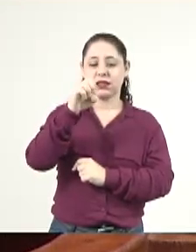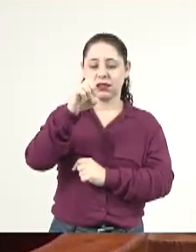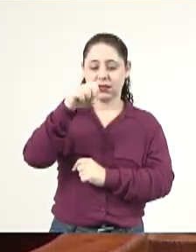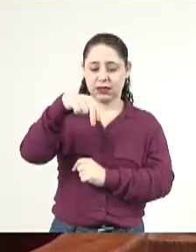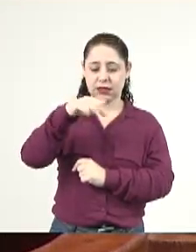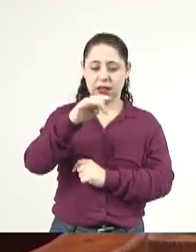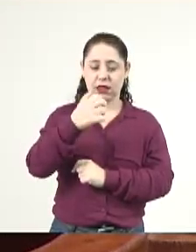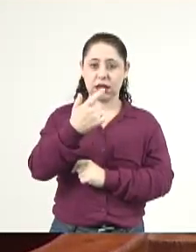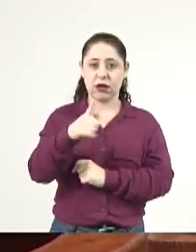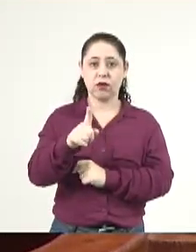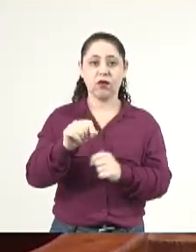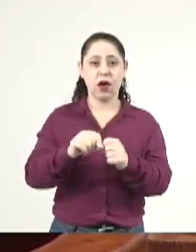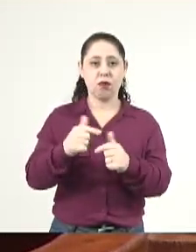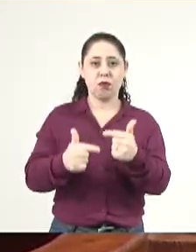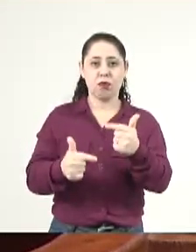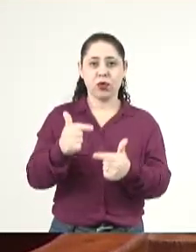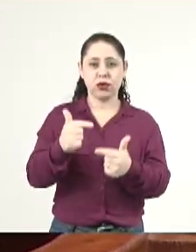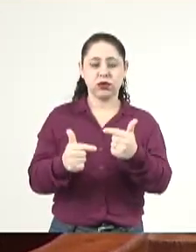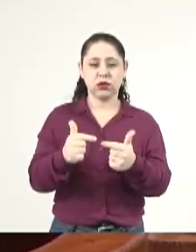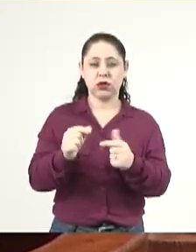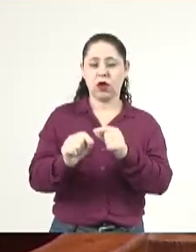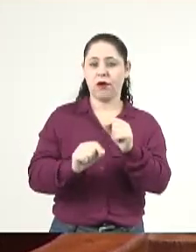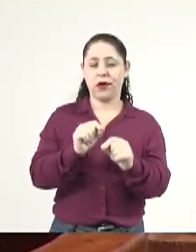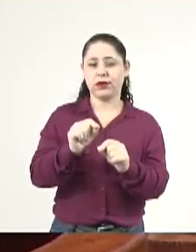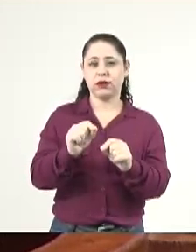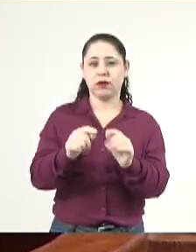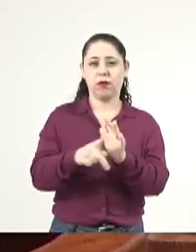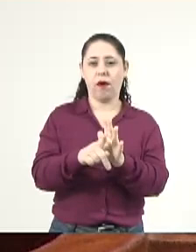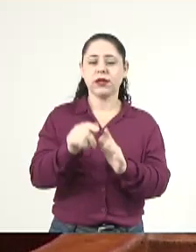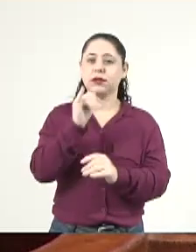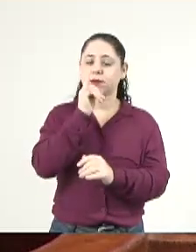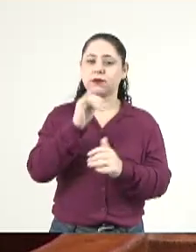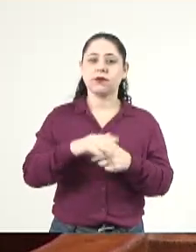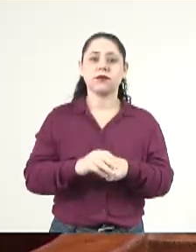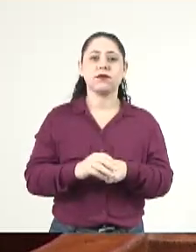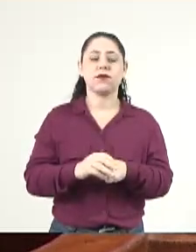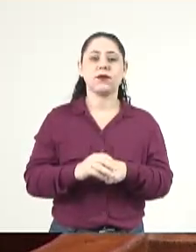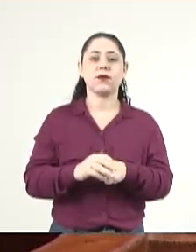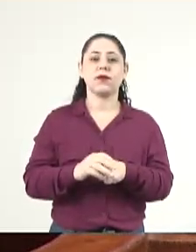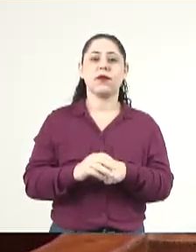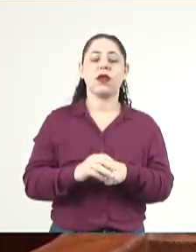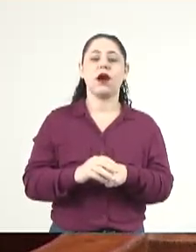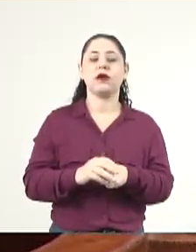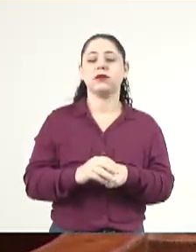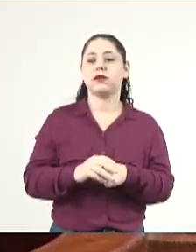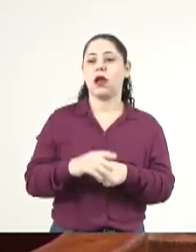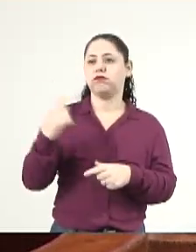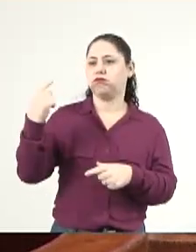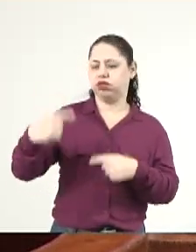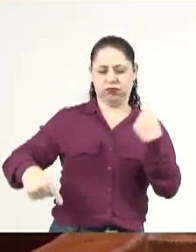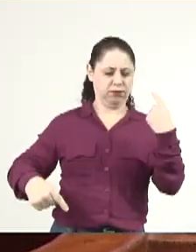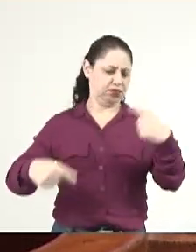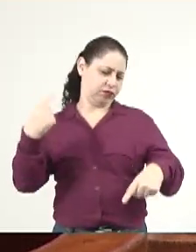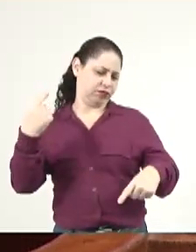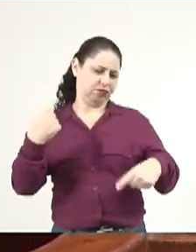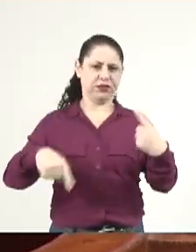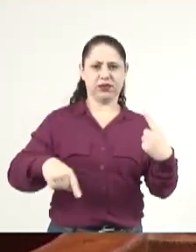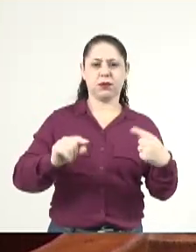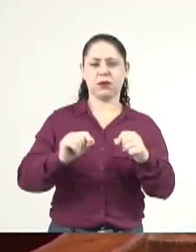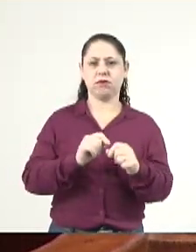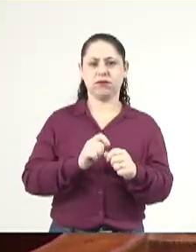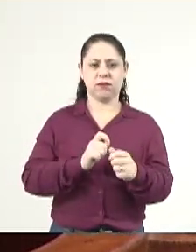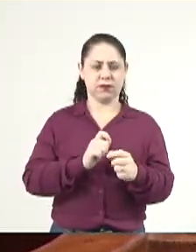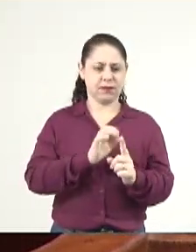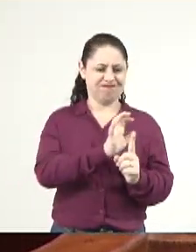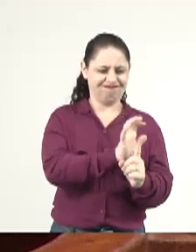eles fazem uma política fisiológica, fazem uma política do toma lá da cá,